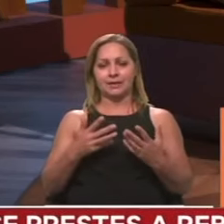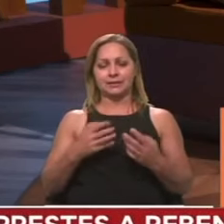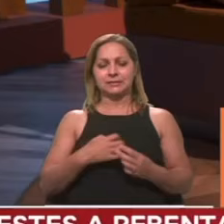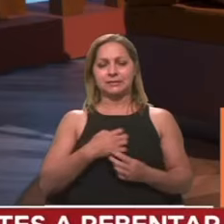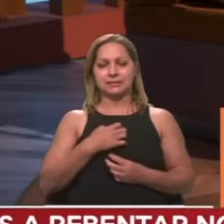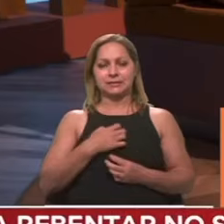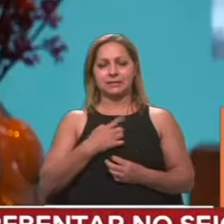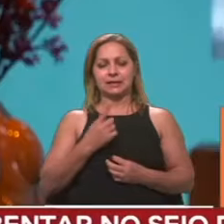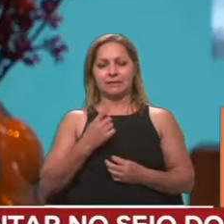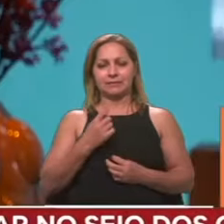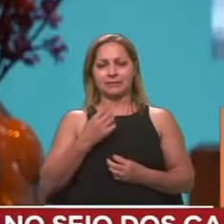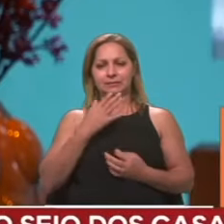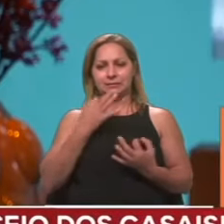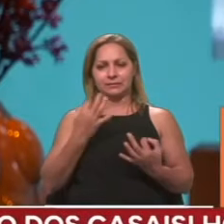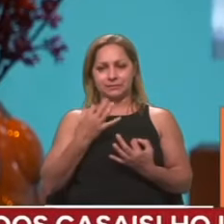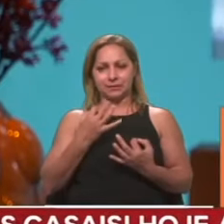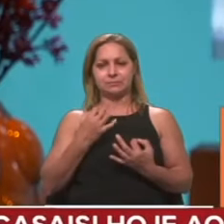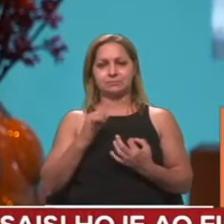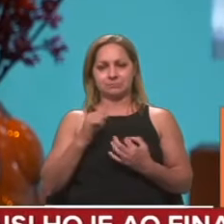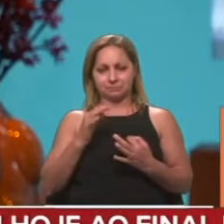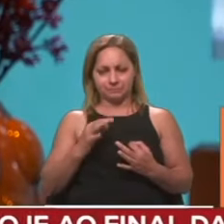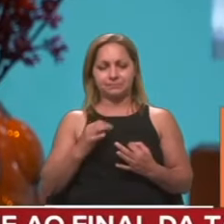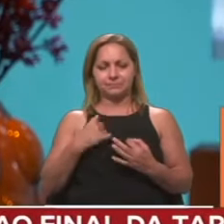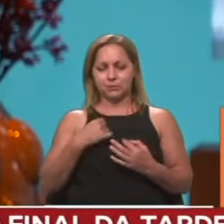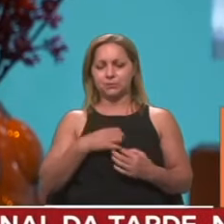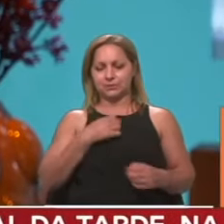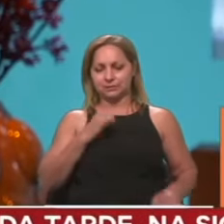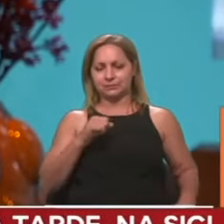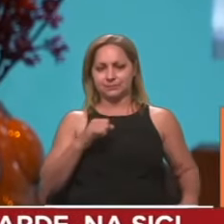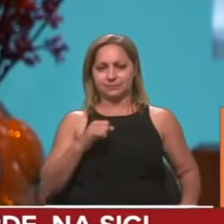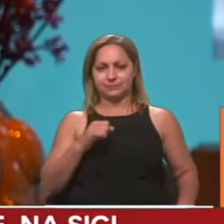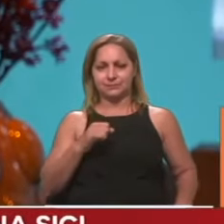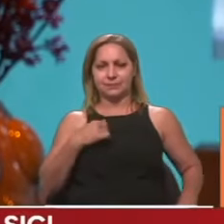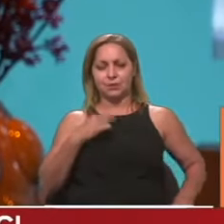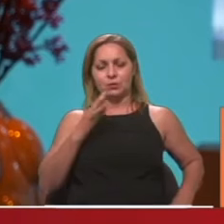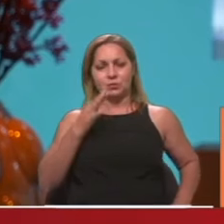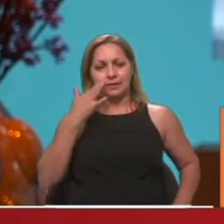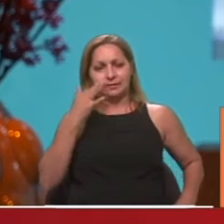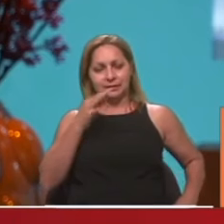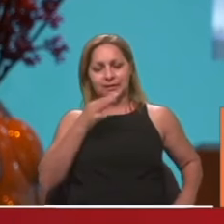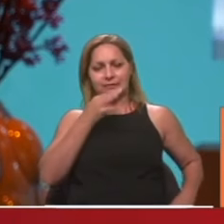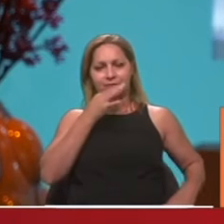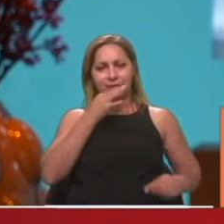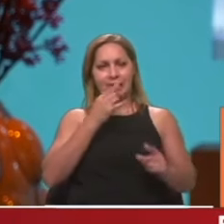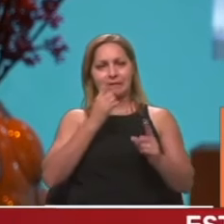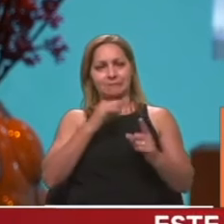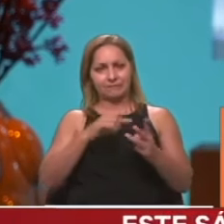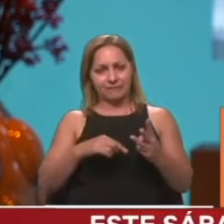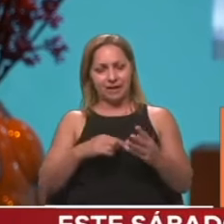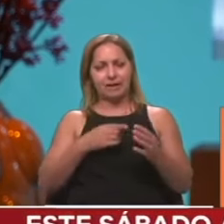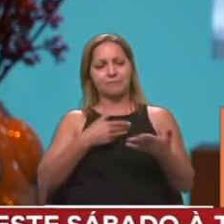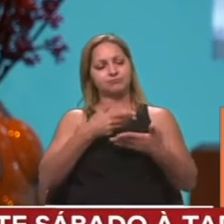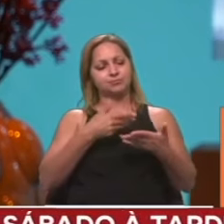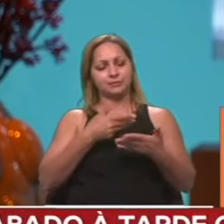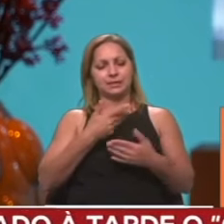de sinceridade. Sim, sinceramente sinto que sim. Sim, porque eu já tentei falar várias vezes com o Daniel, mas eu acho que por mais vezes